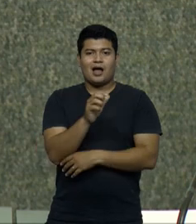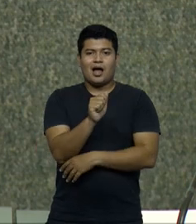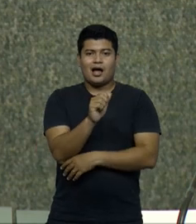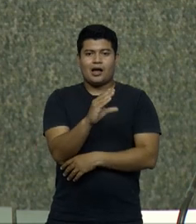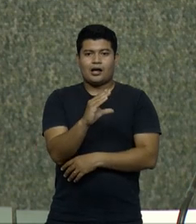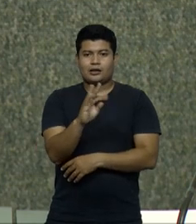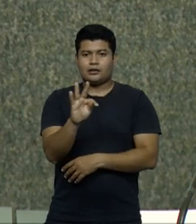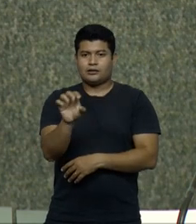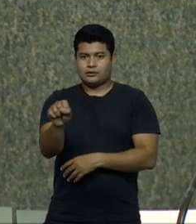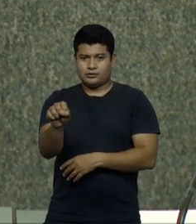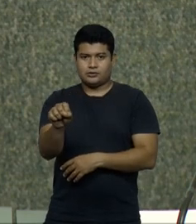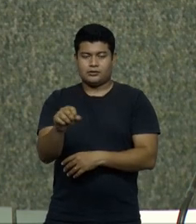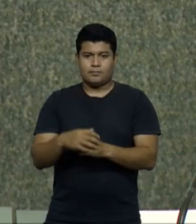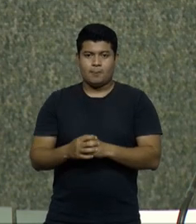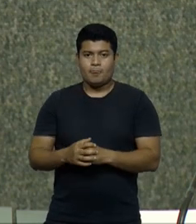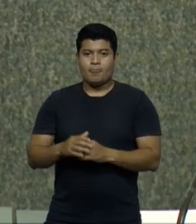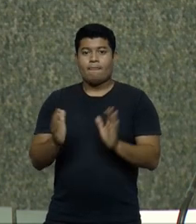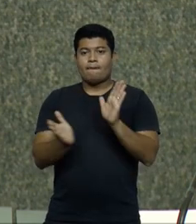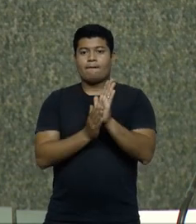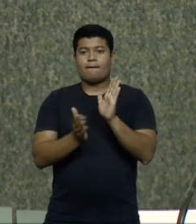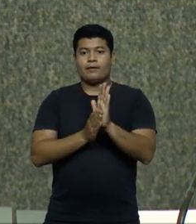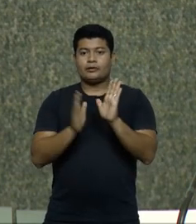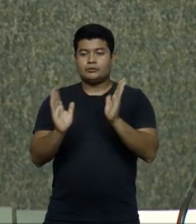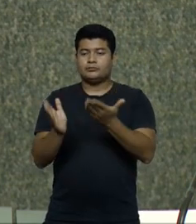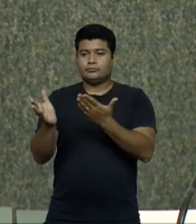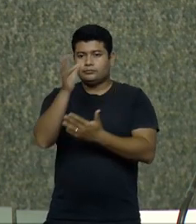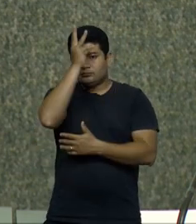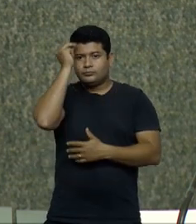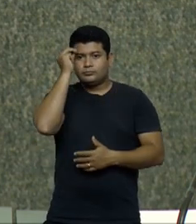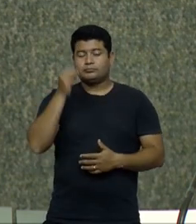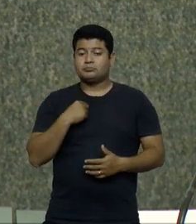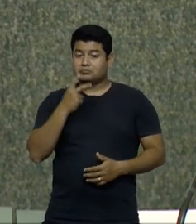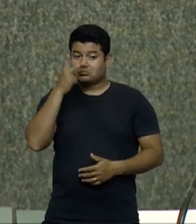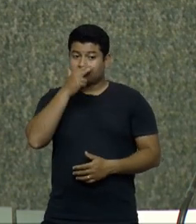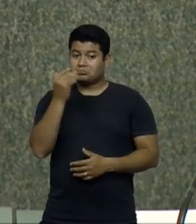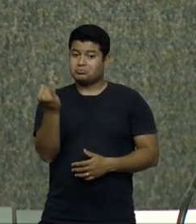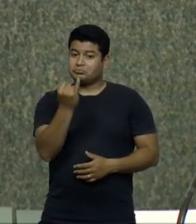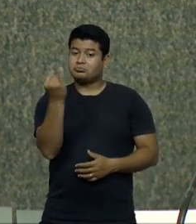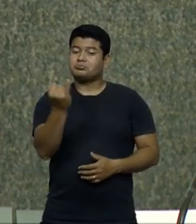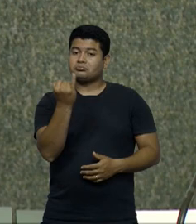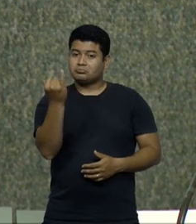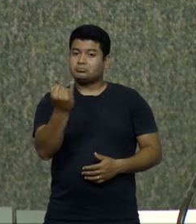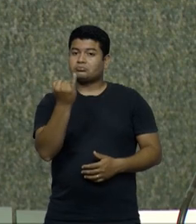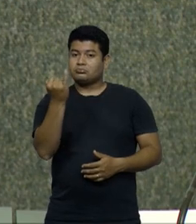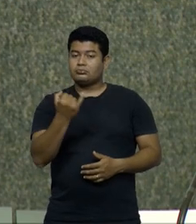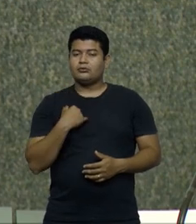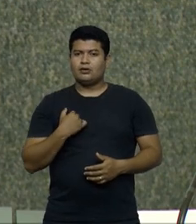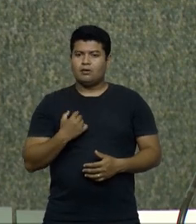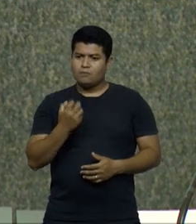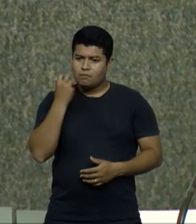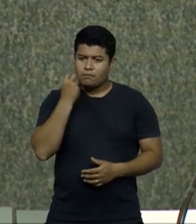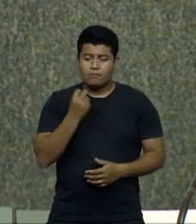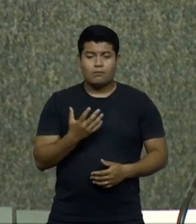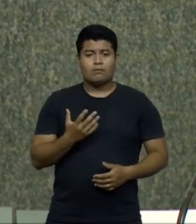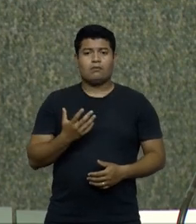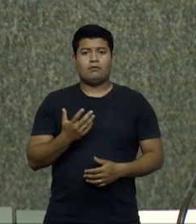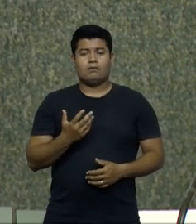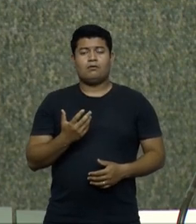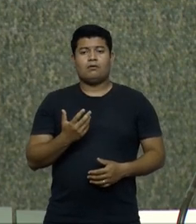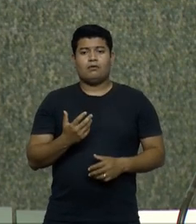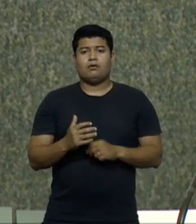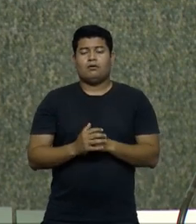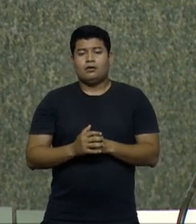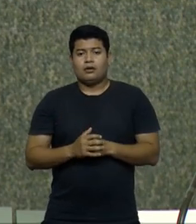propostas já levantadas pela deputada Luciane não parece é muito importantes muito razoáveis né para que a gente possa